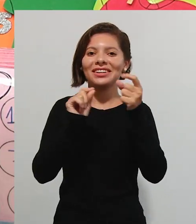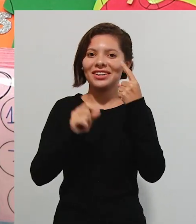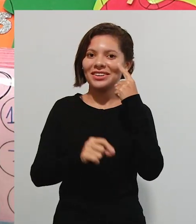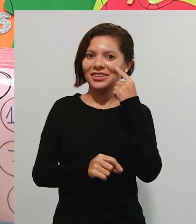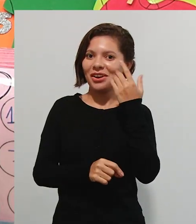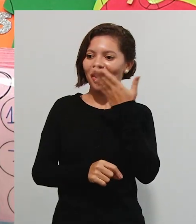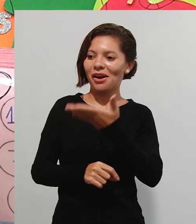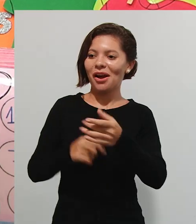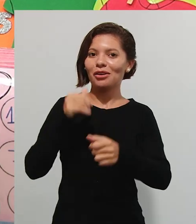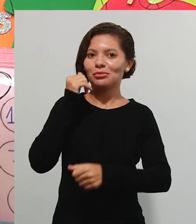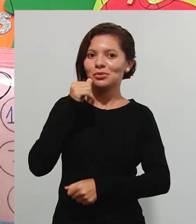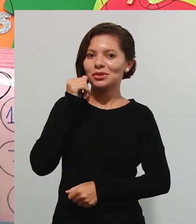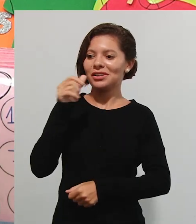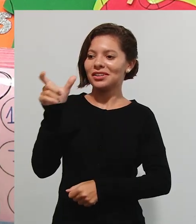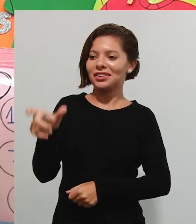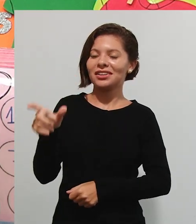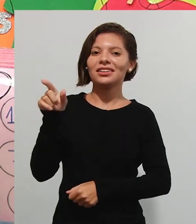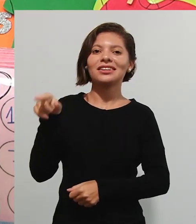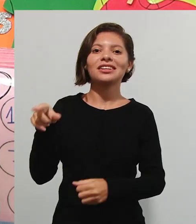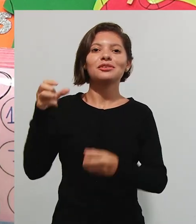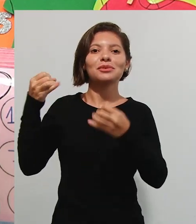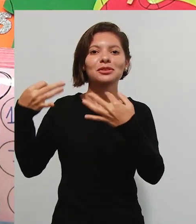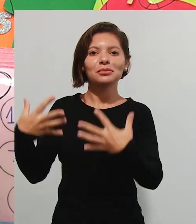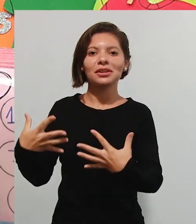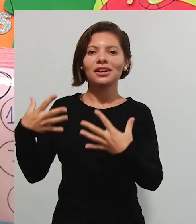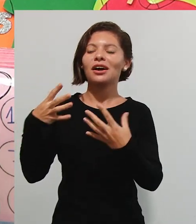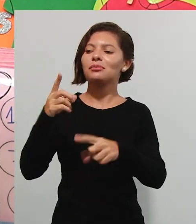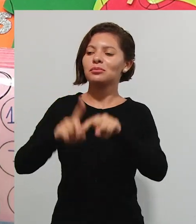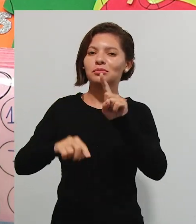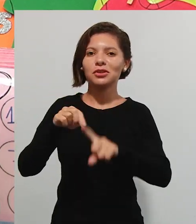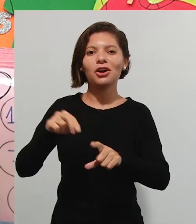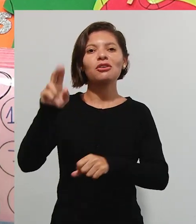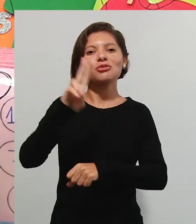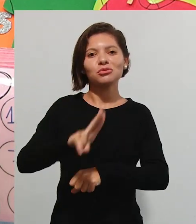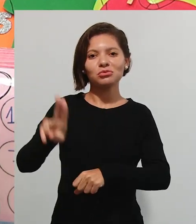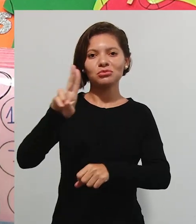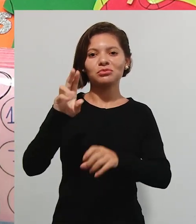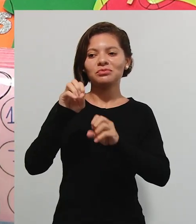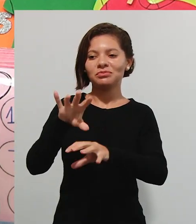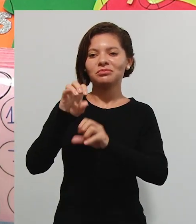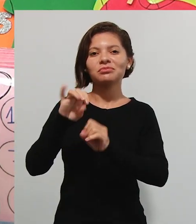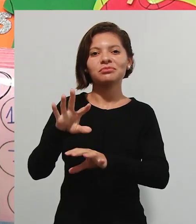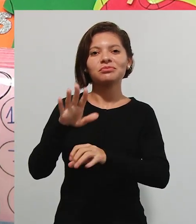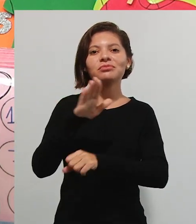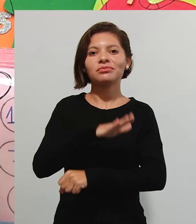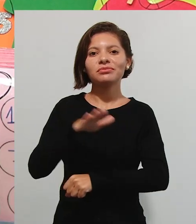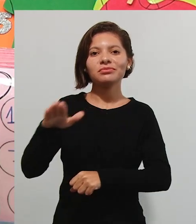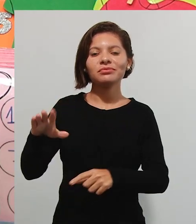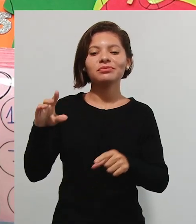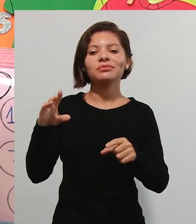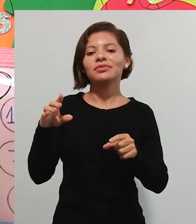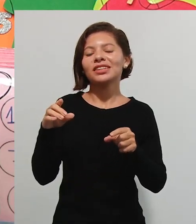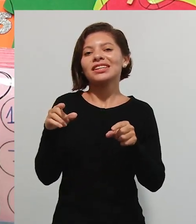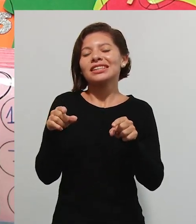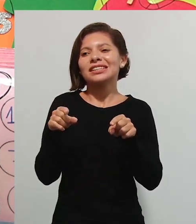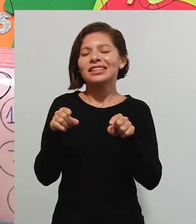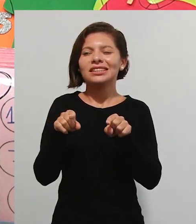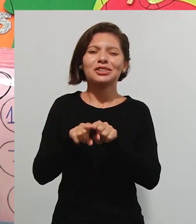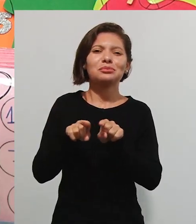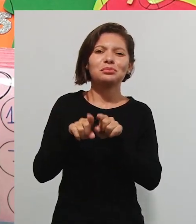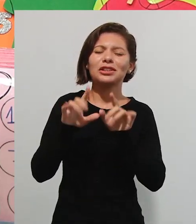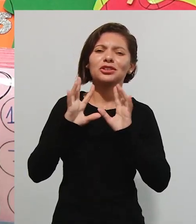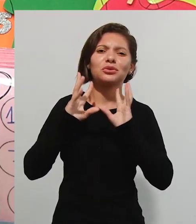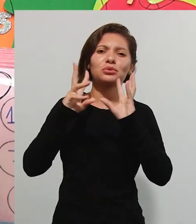ela que está aqui comigo para falar sobre esse material que é muito utilizado na educação infantil, aliás,